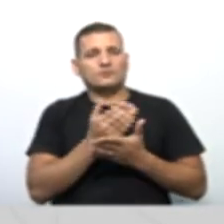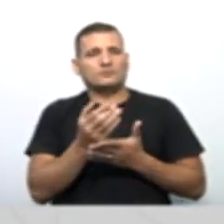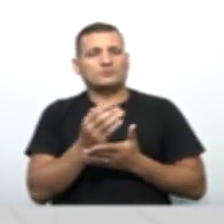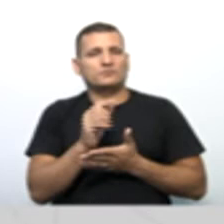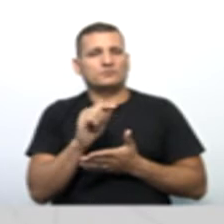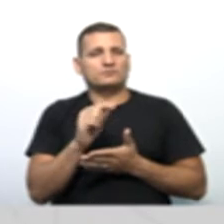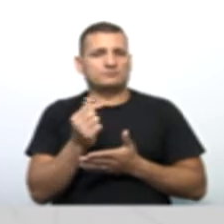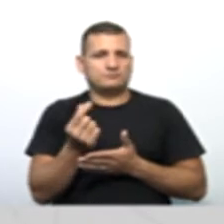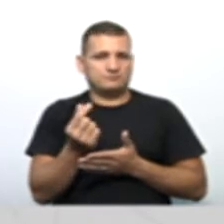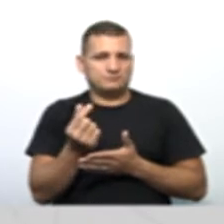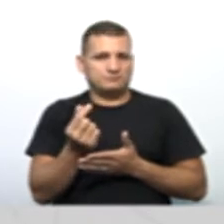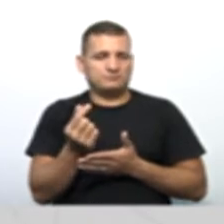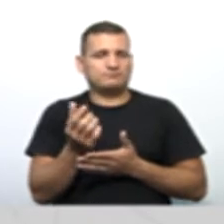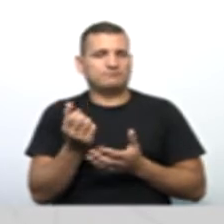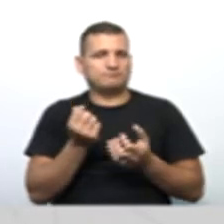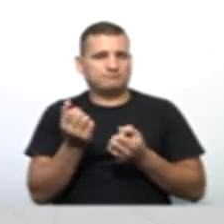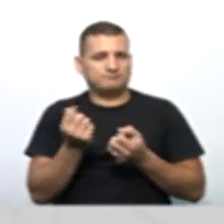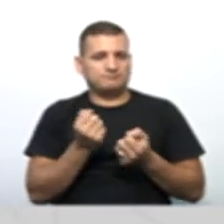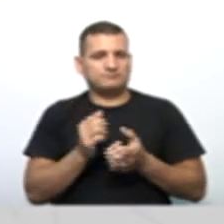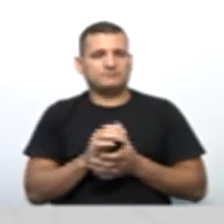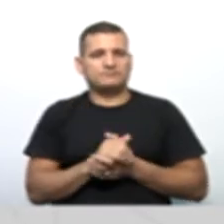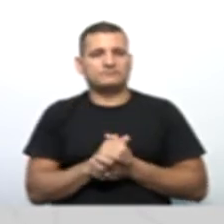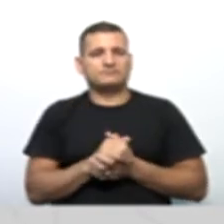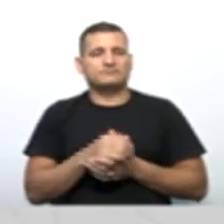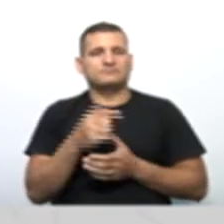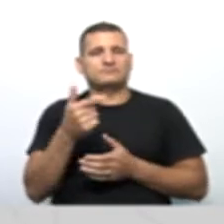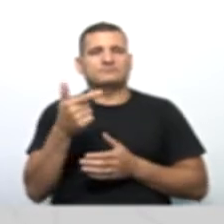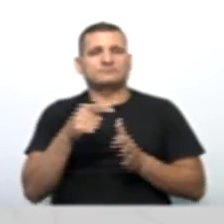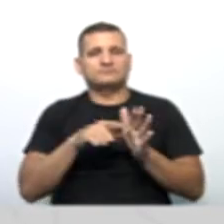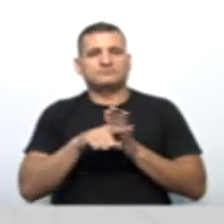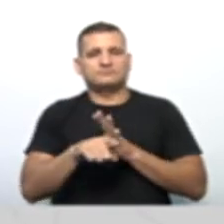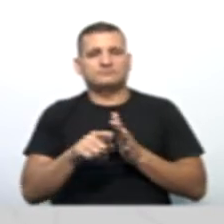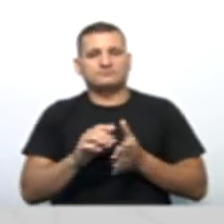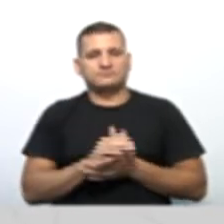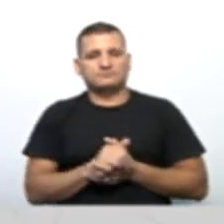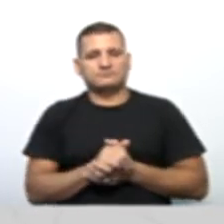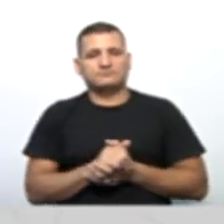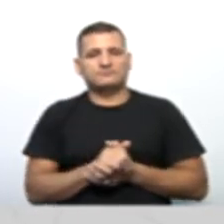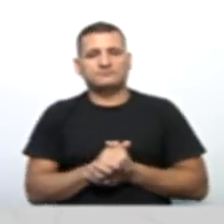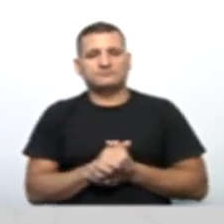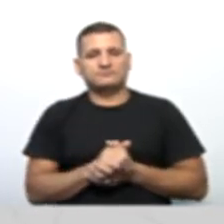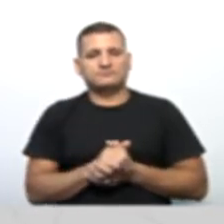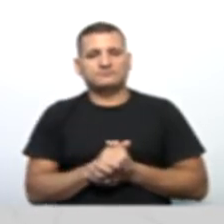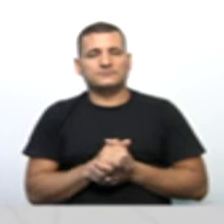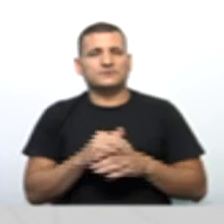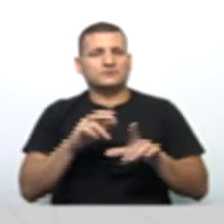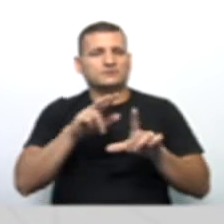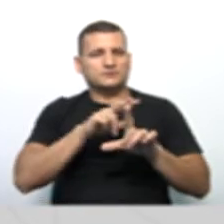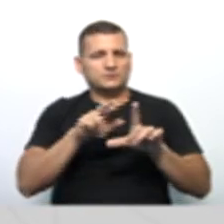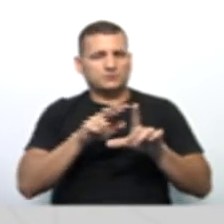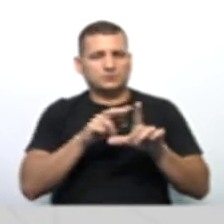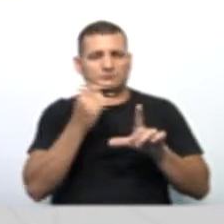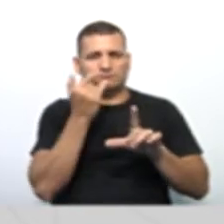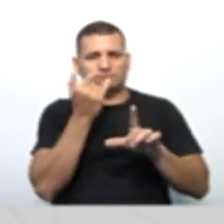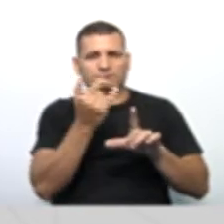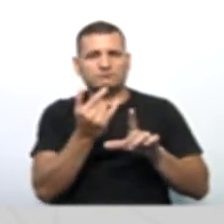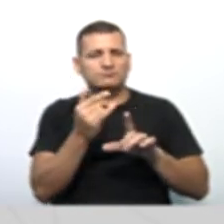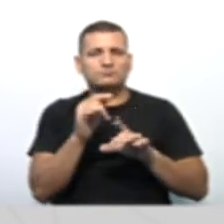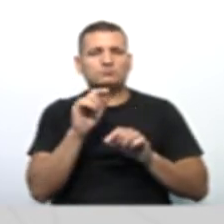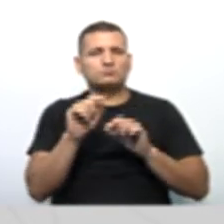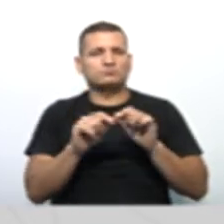financeiro a questão 2 para deixar a leitura da página mais atraente é recomenda-se não